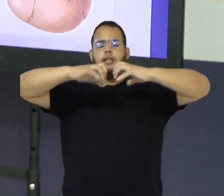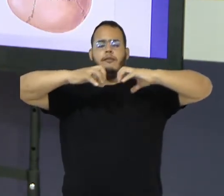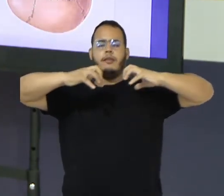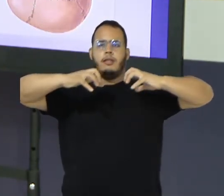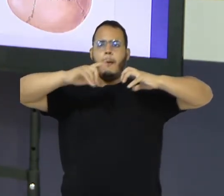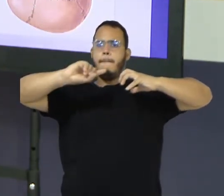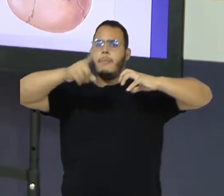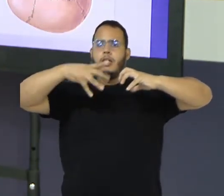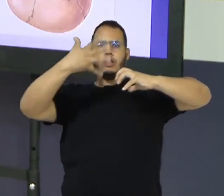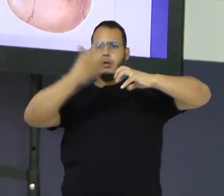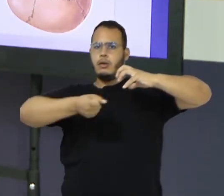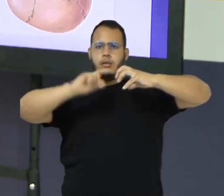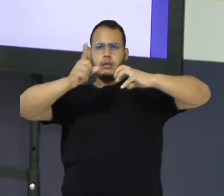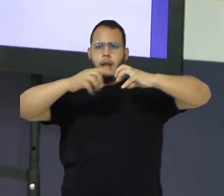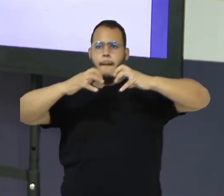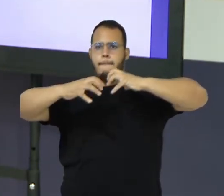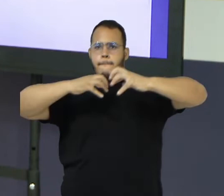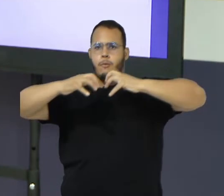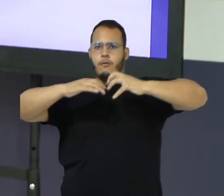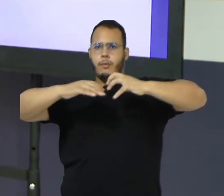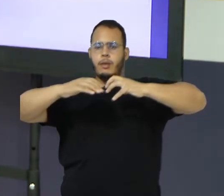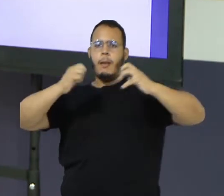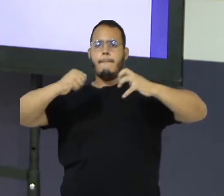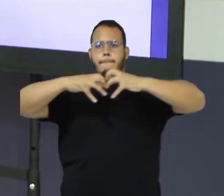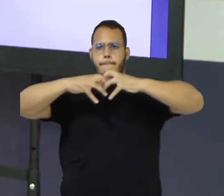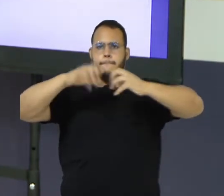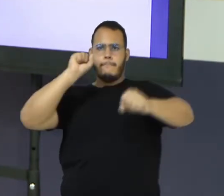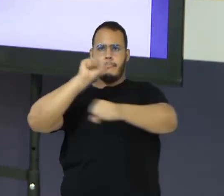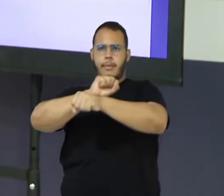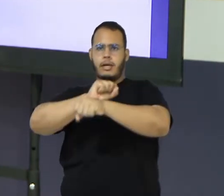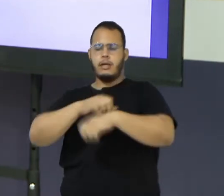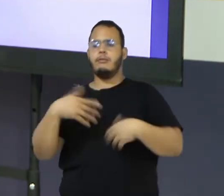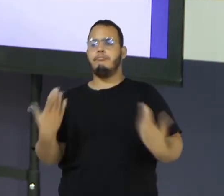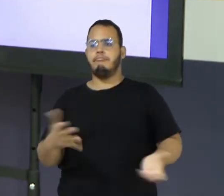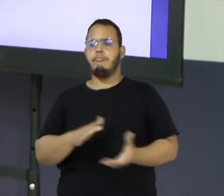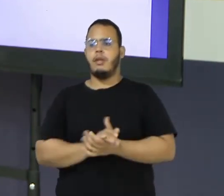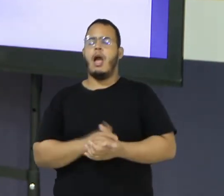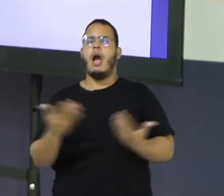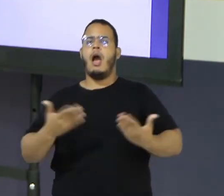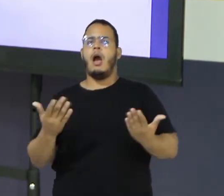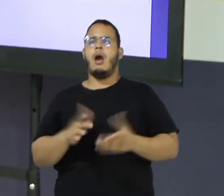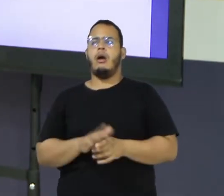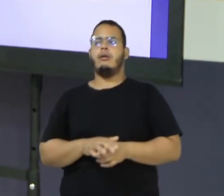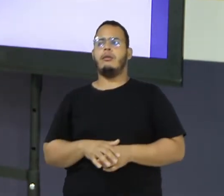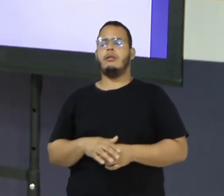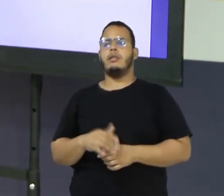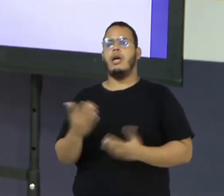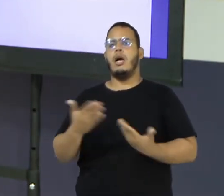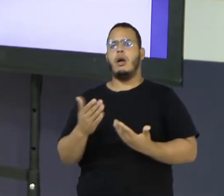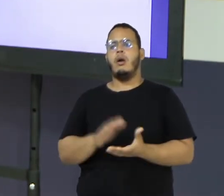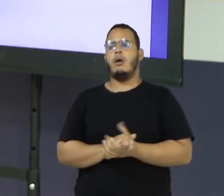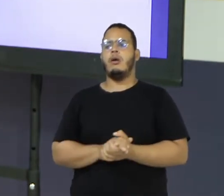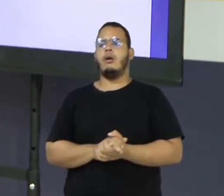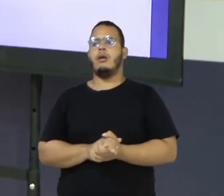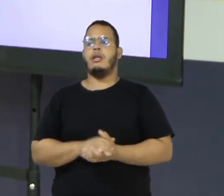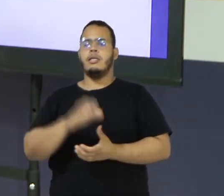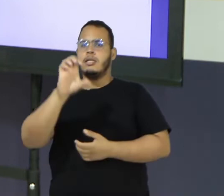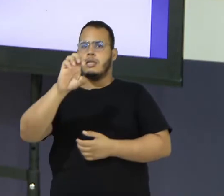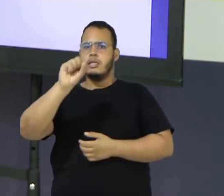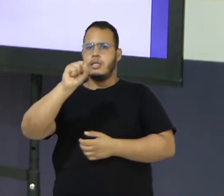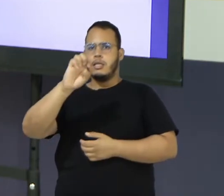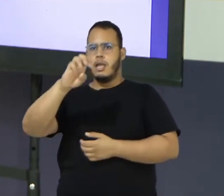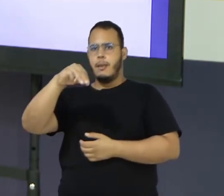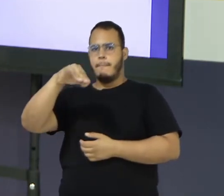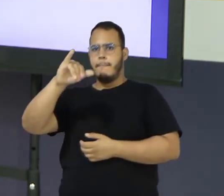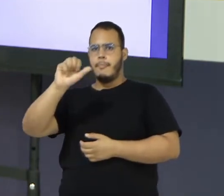permite movimento, ok? E agora a gente vai conhecer as classificações, as articulações, perdão,